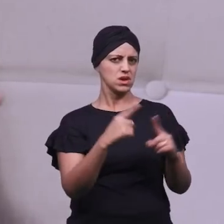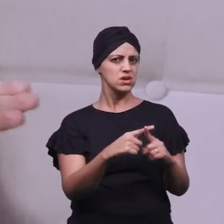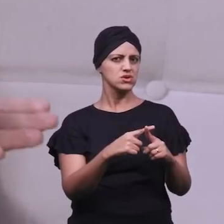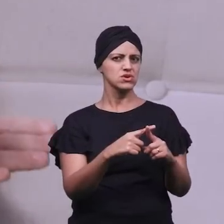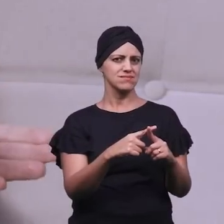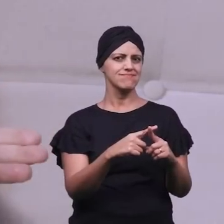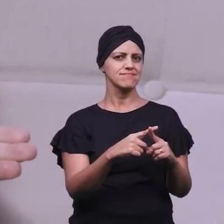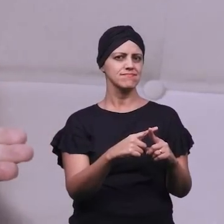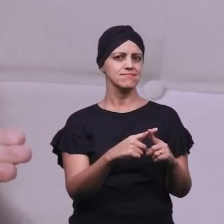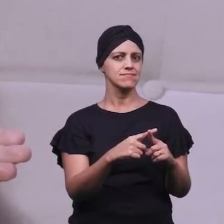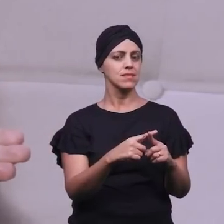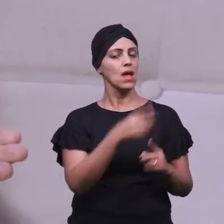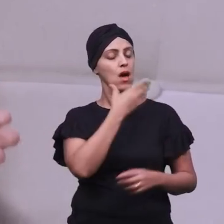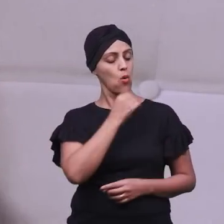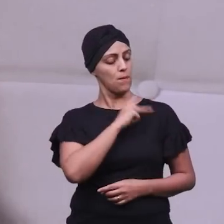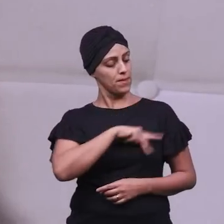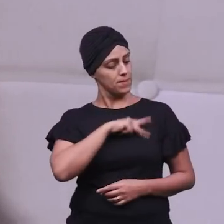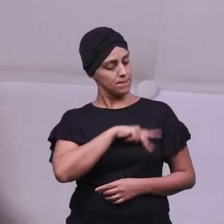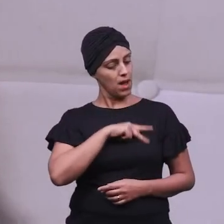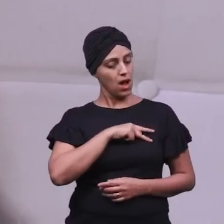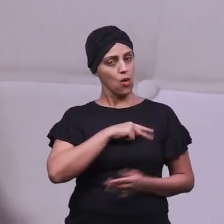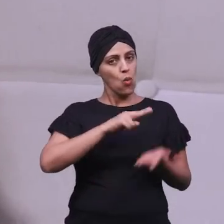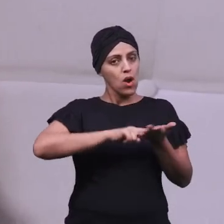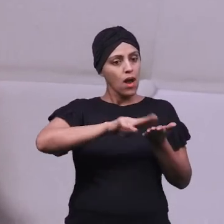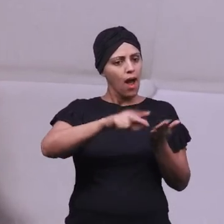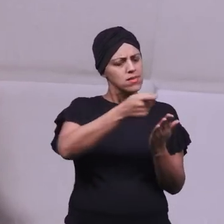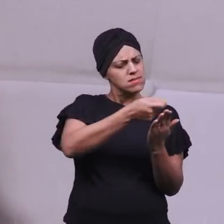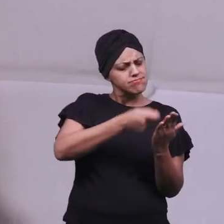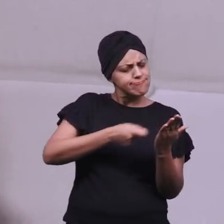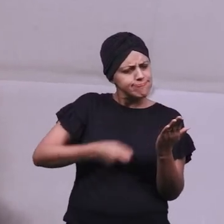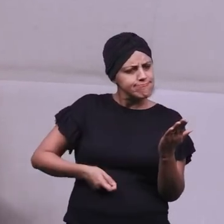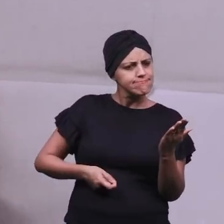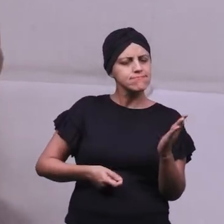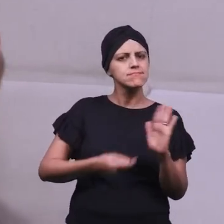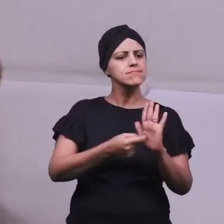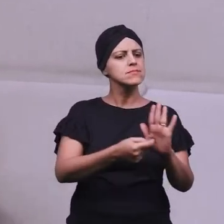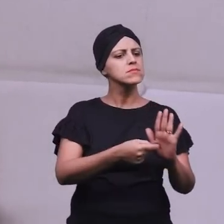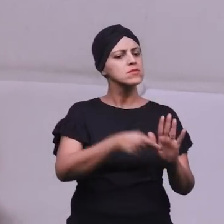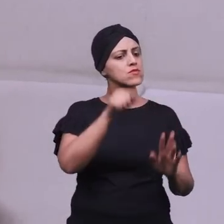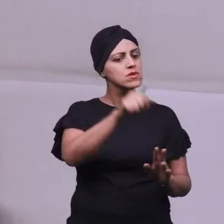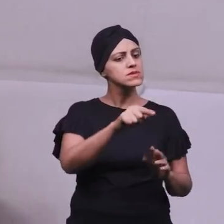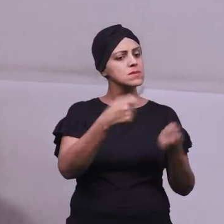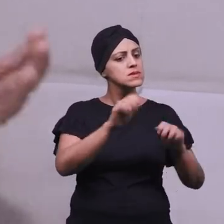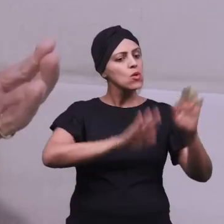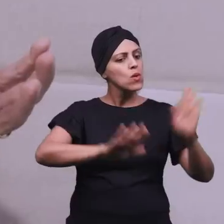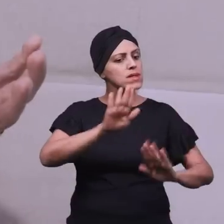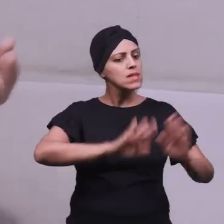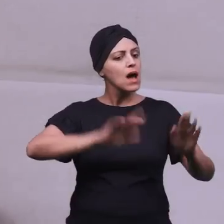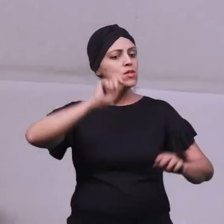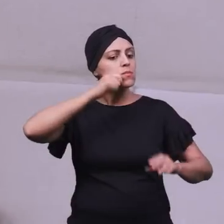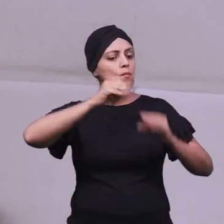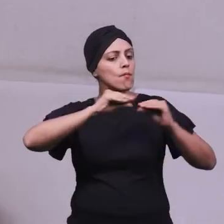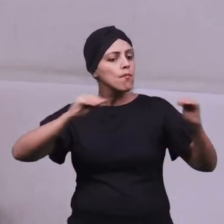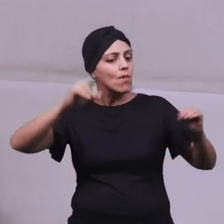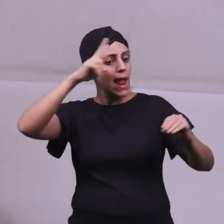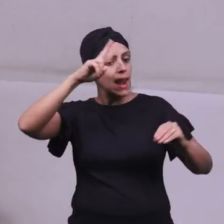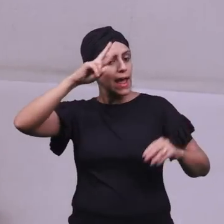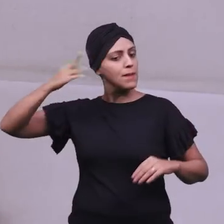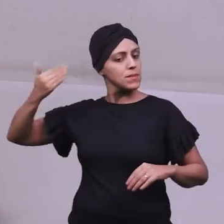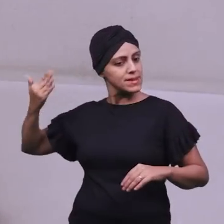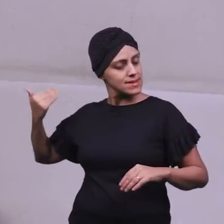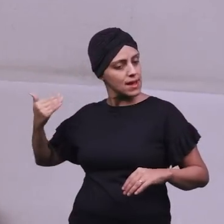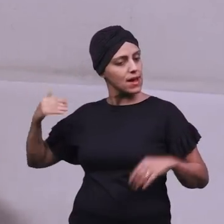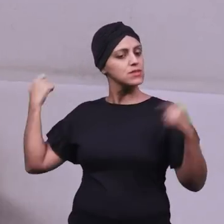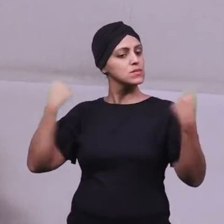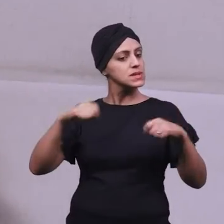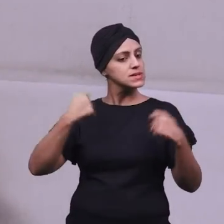a revelação. Então, o apóstolo Paulo faz a defesa ali do pão asmo, do evangelho de